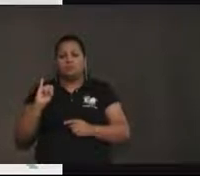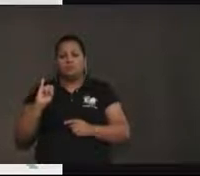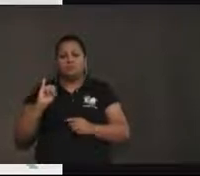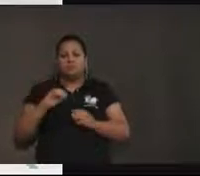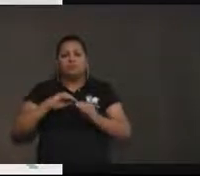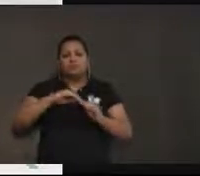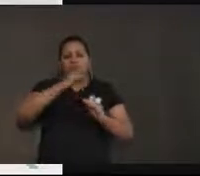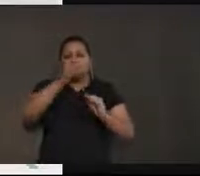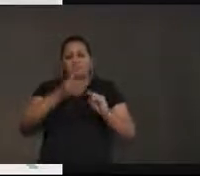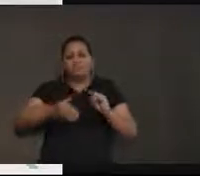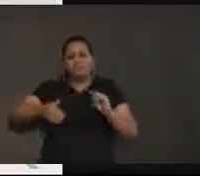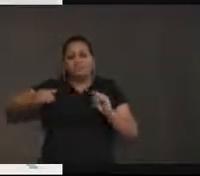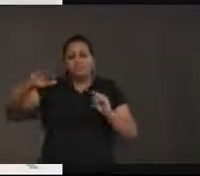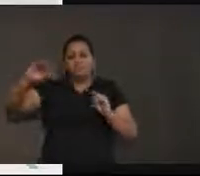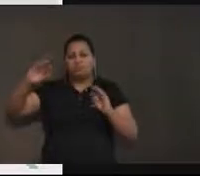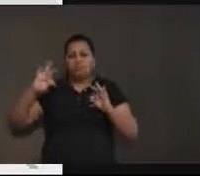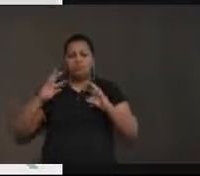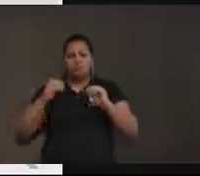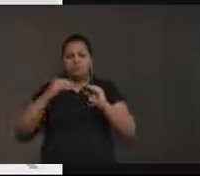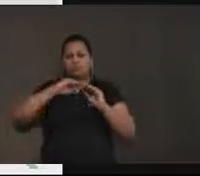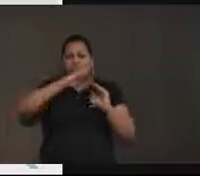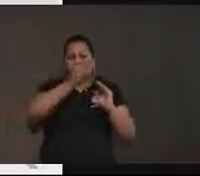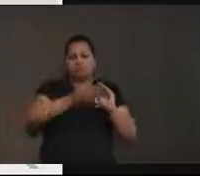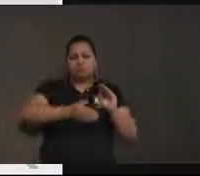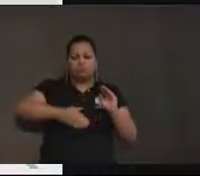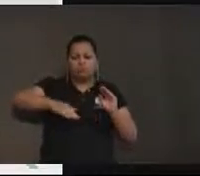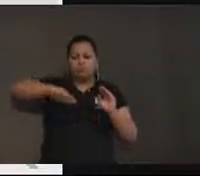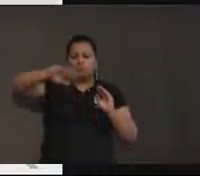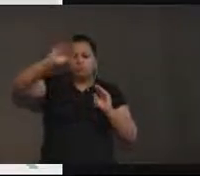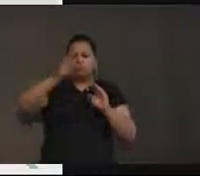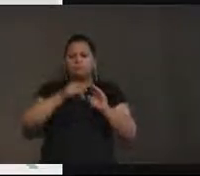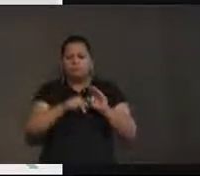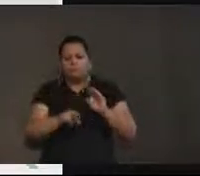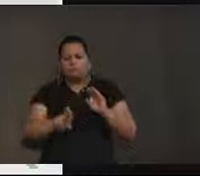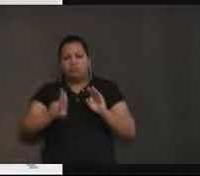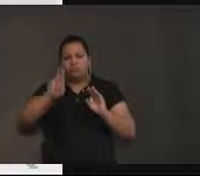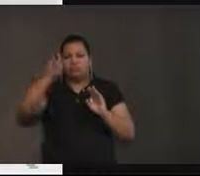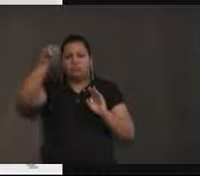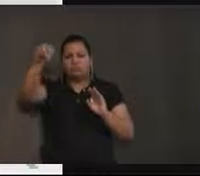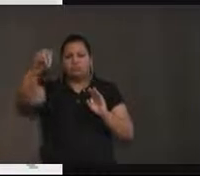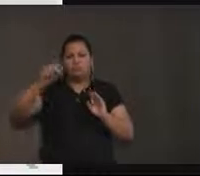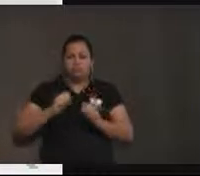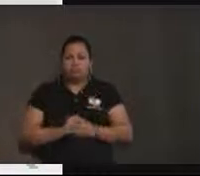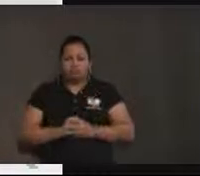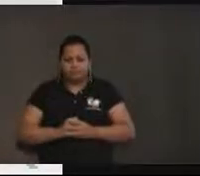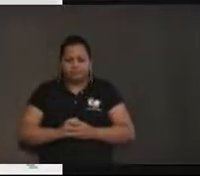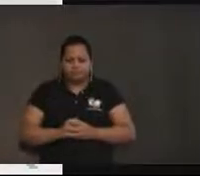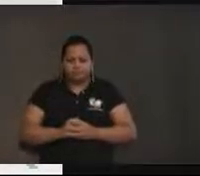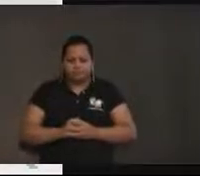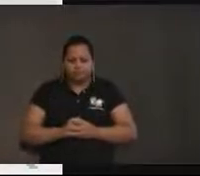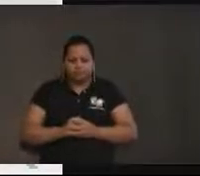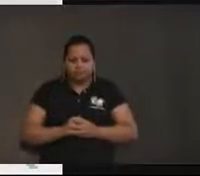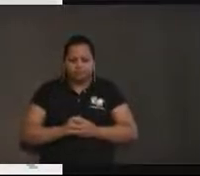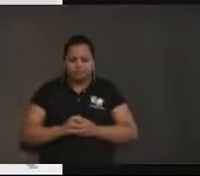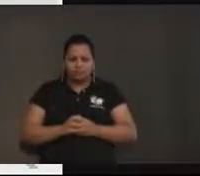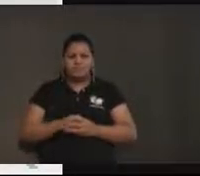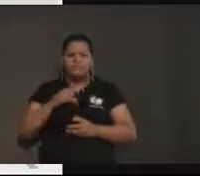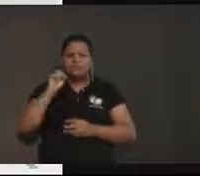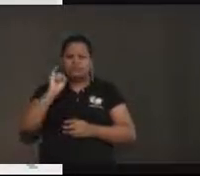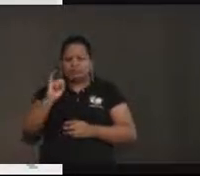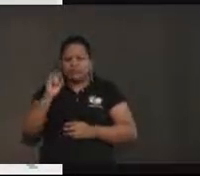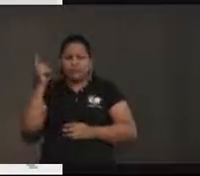todo mundo todo mundo sobe então é aquela coisa de ter o vulcãozinho tá se você pode